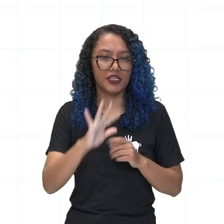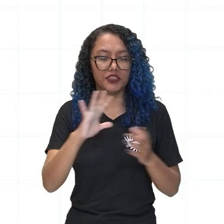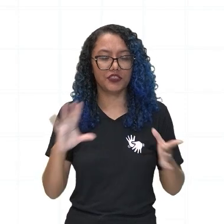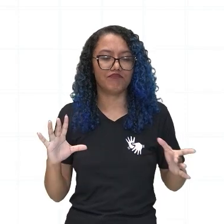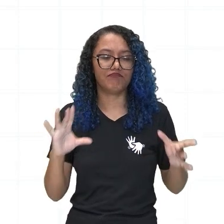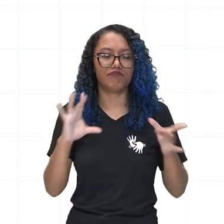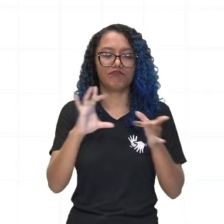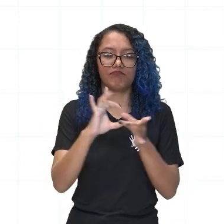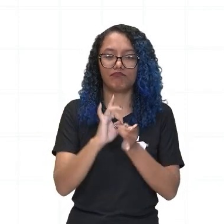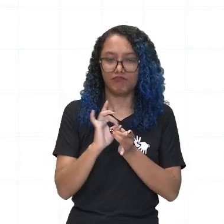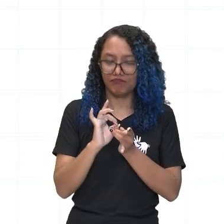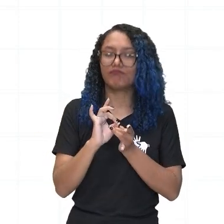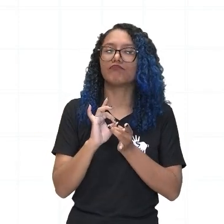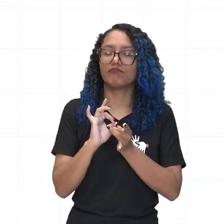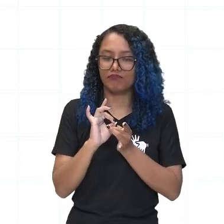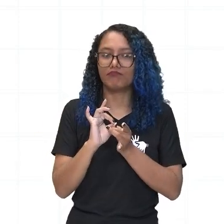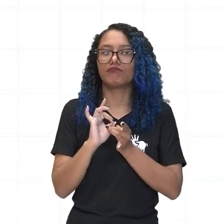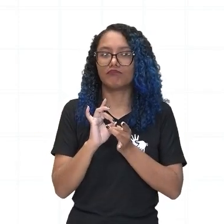essas informações,